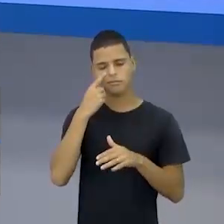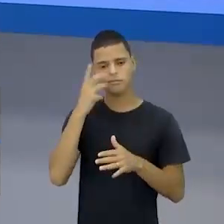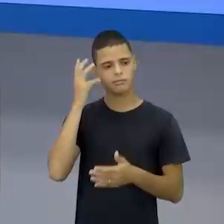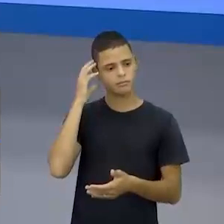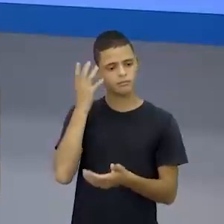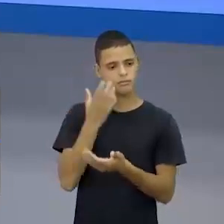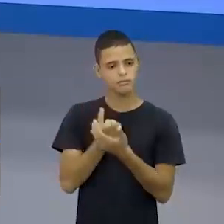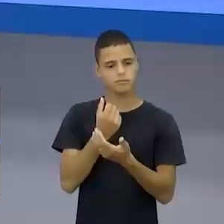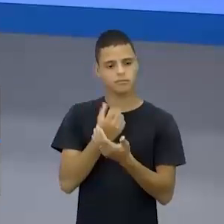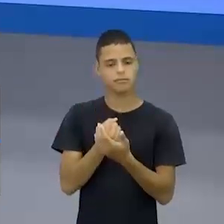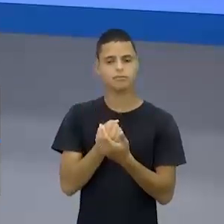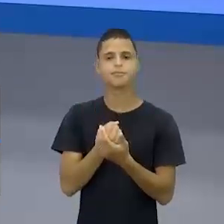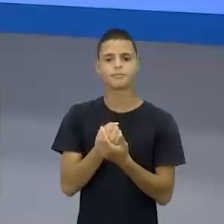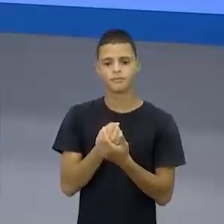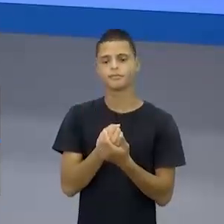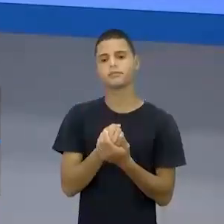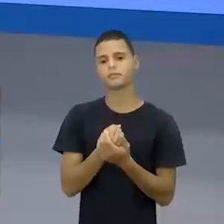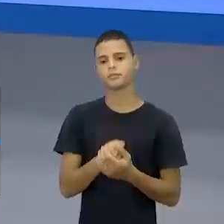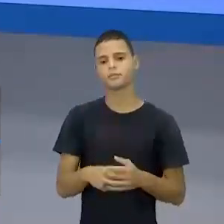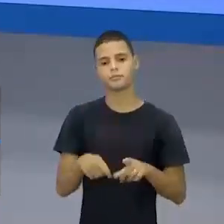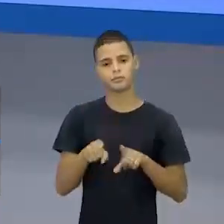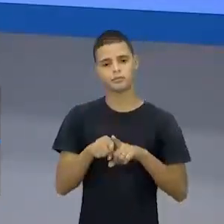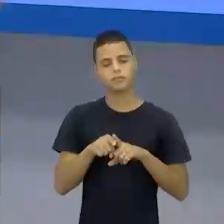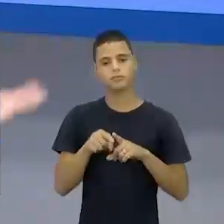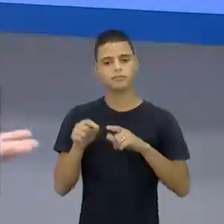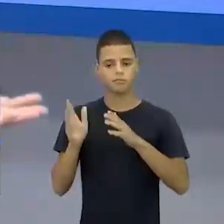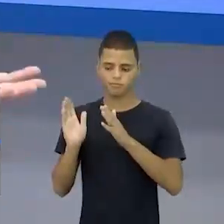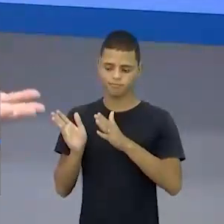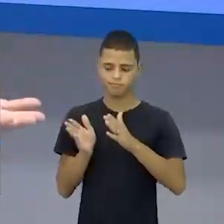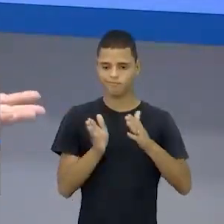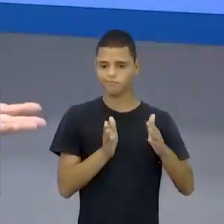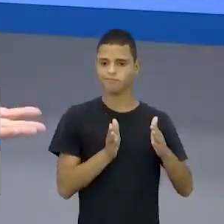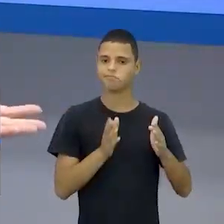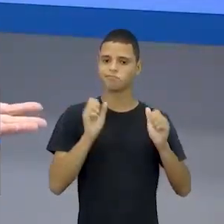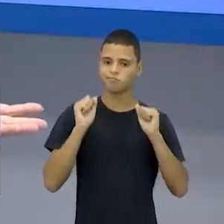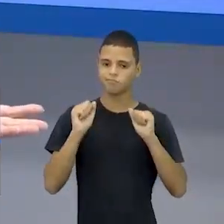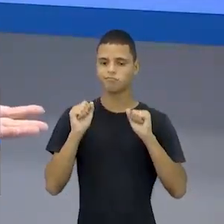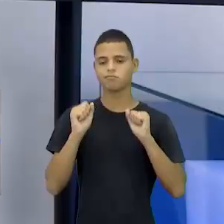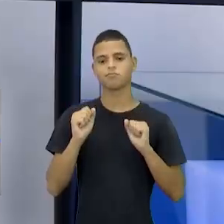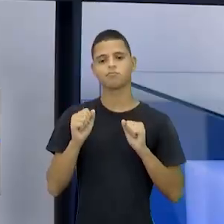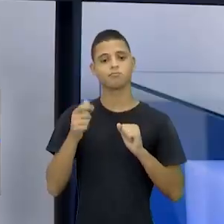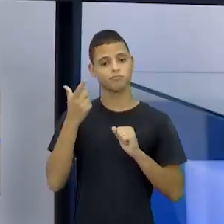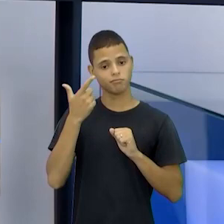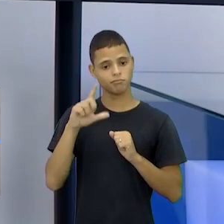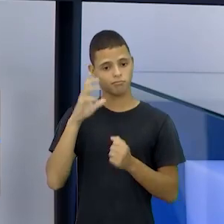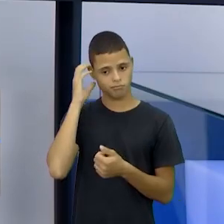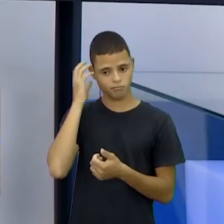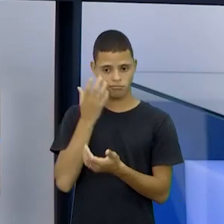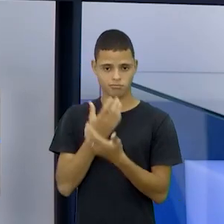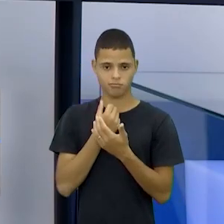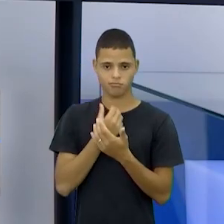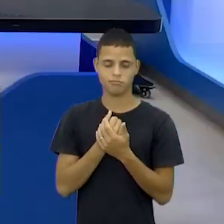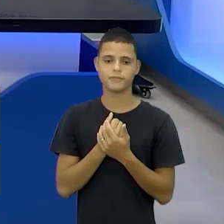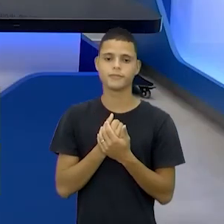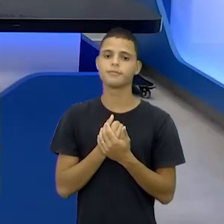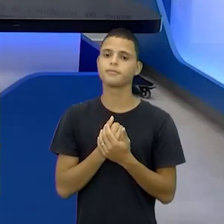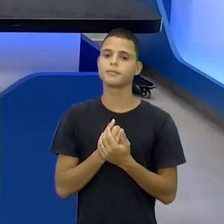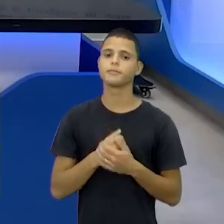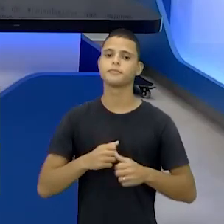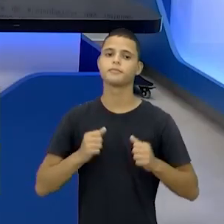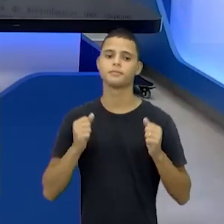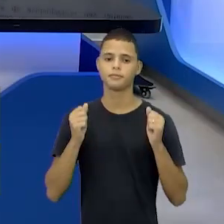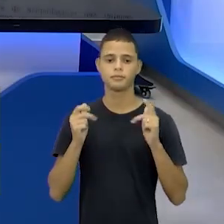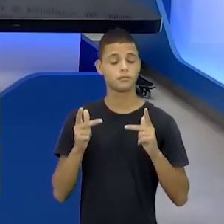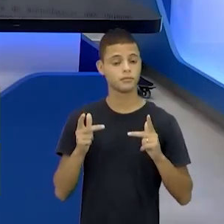melhor, eu consigo colocar mais informações, já que eu passei por todas as etapas, e ele pode gravar um novo podcast se ele quiser. Exatamente, é isso daí. Tá bom,